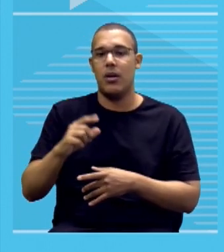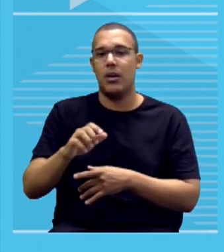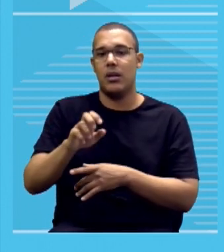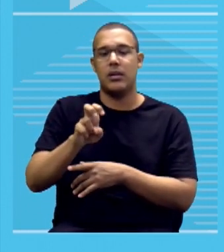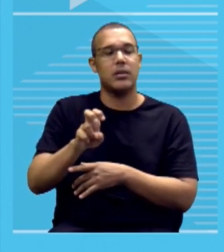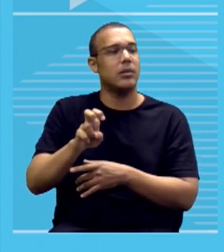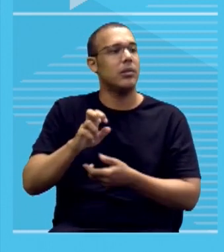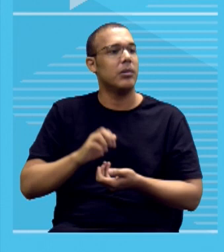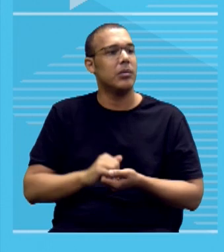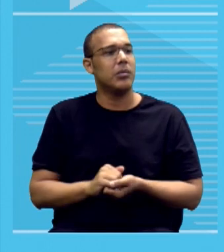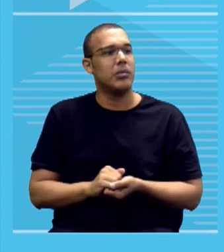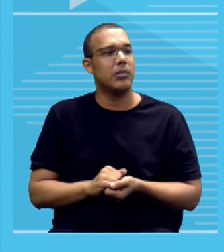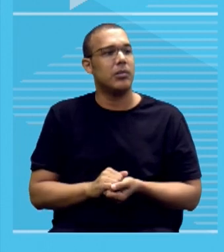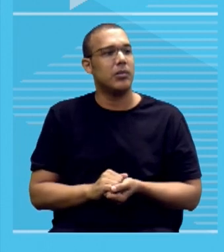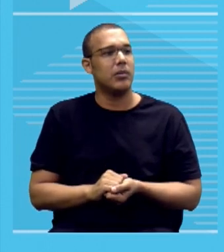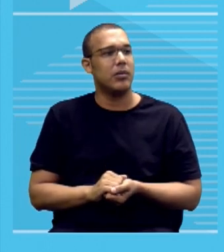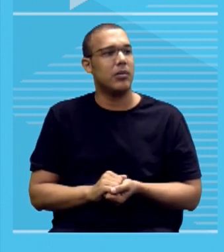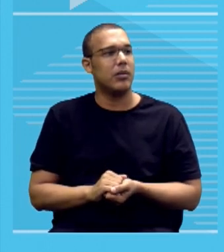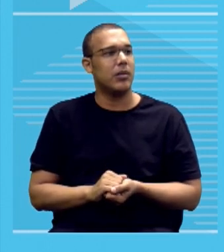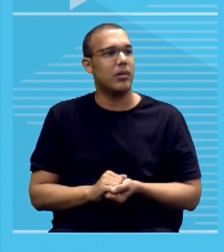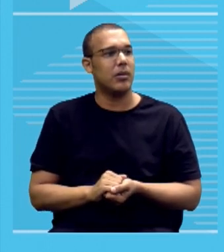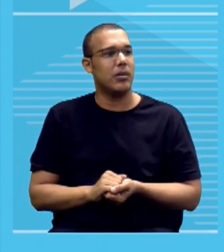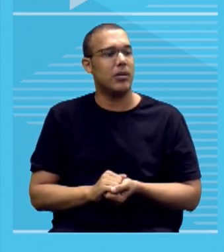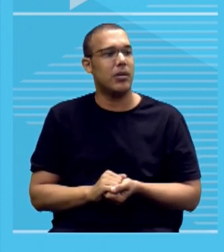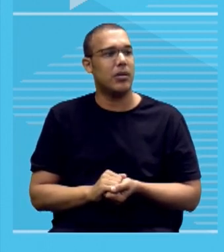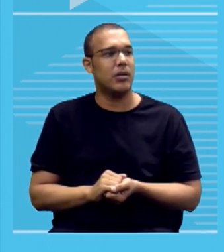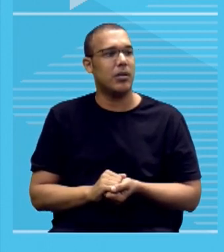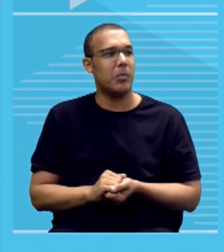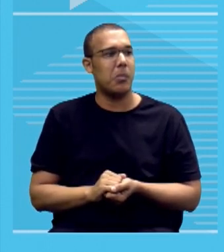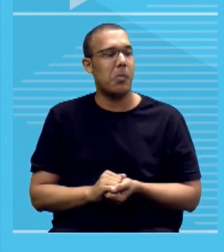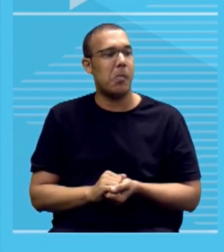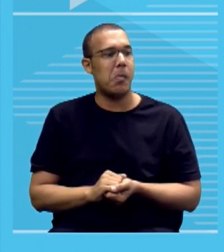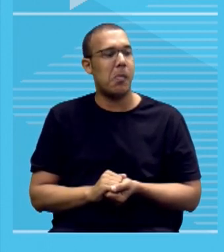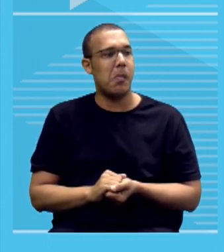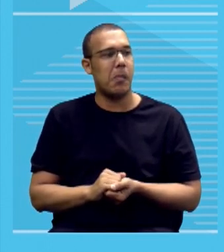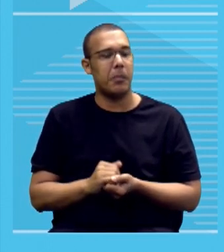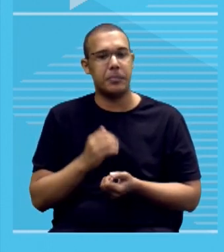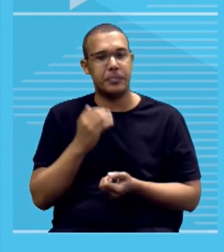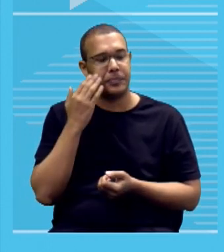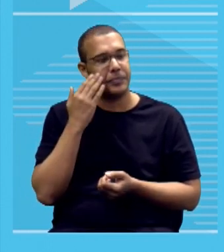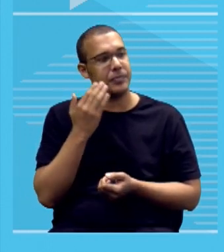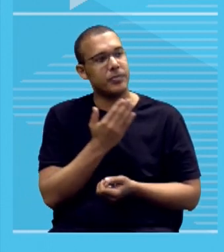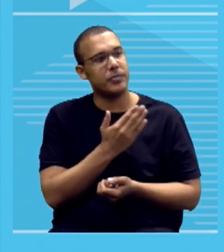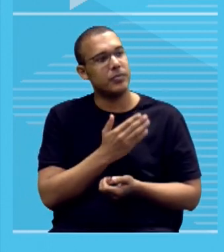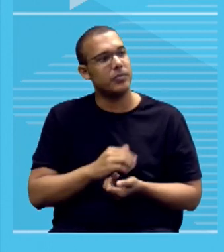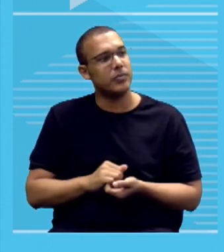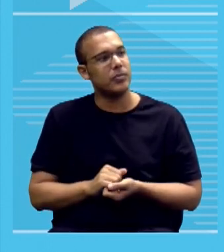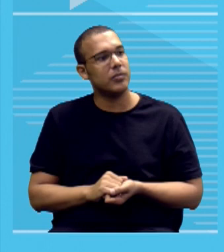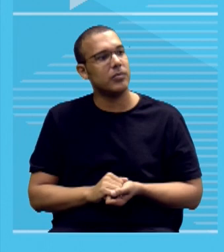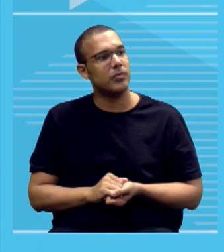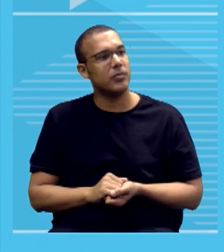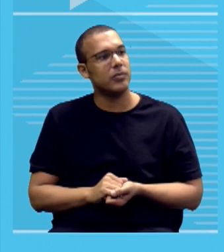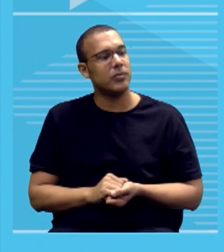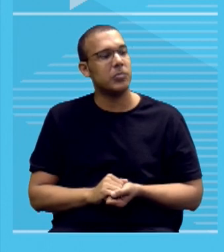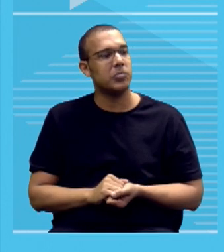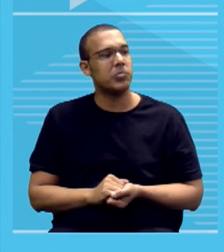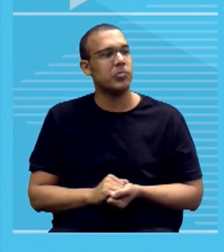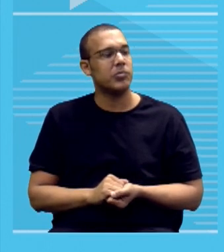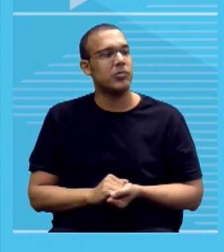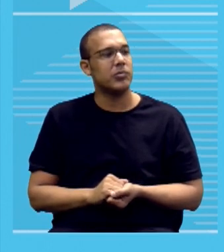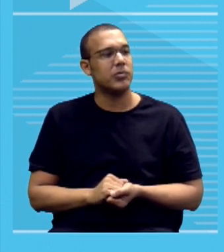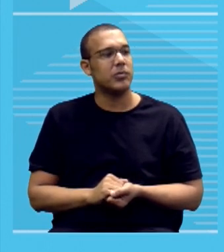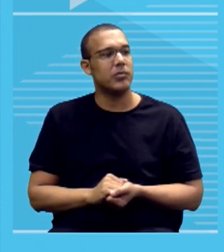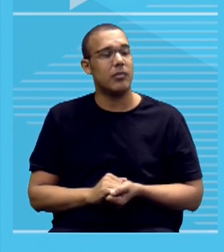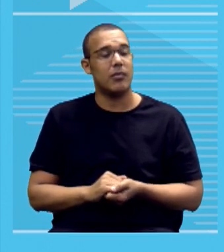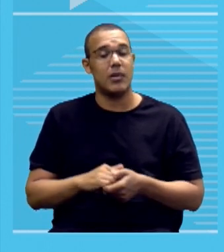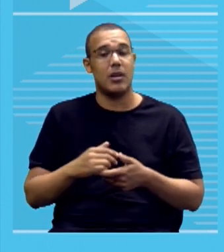dessa corrente e joga onde? Joga aqui dentro. Então, seria aqui o valor de 5. Então, a minha